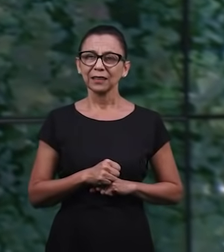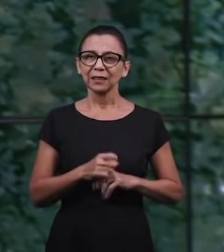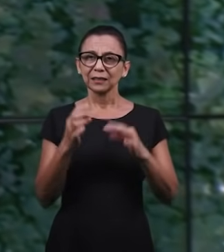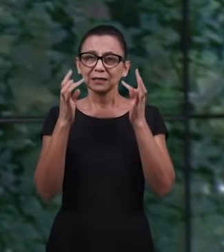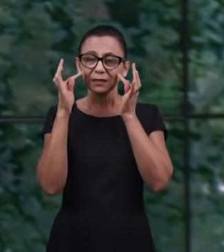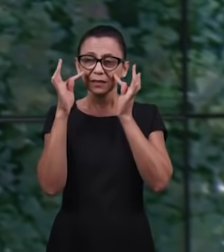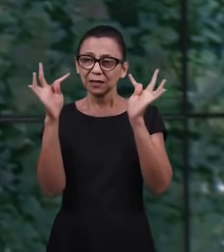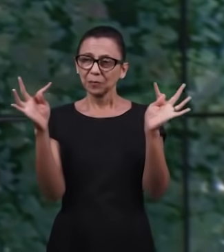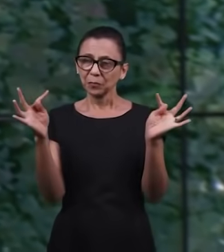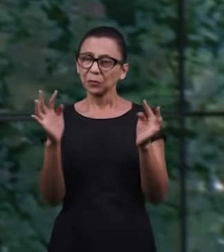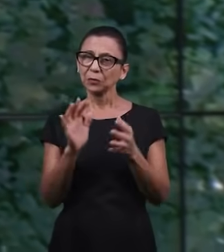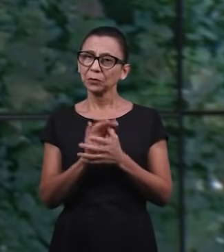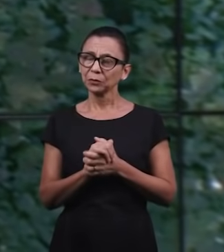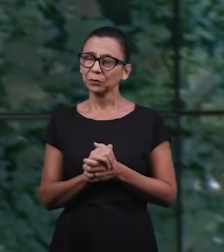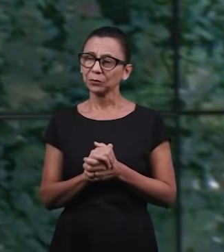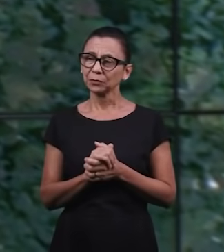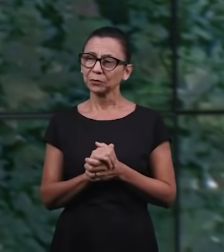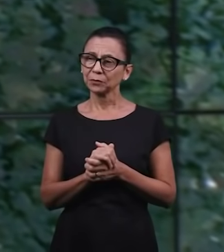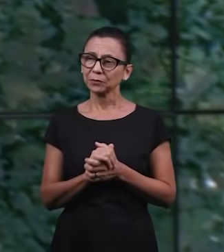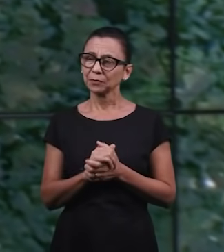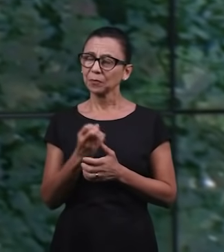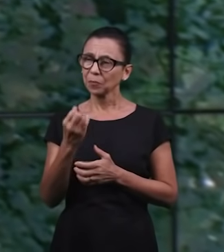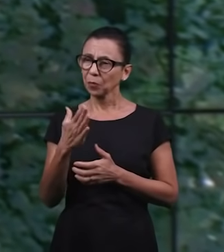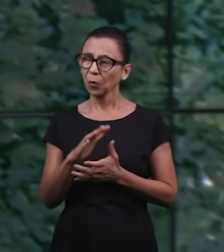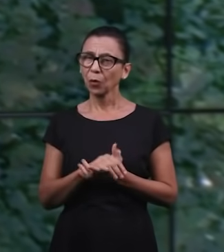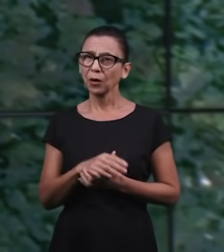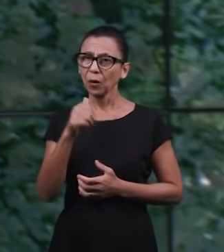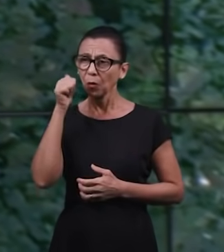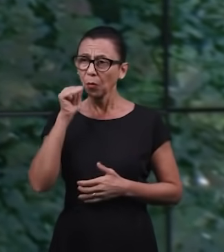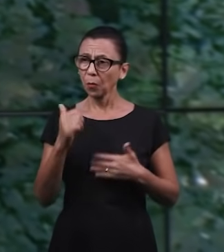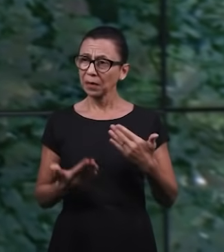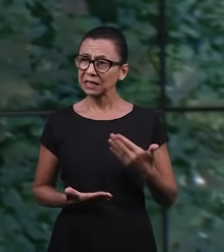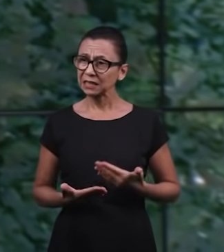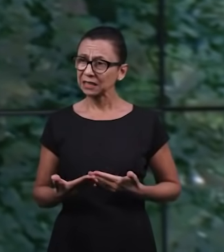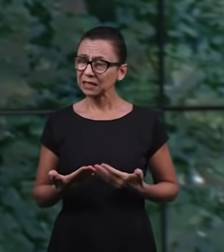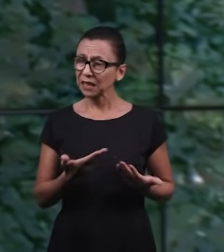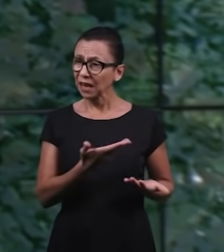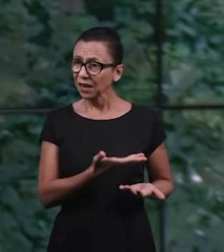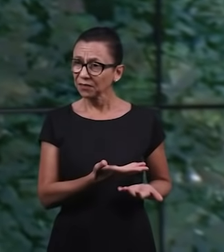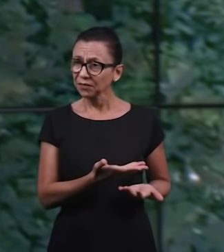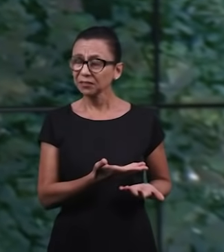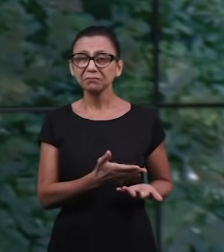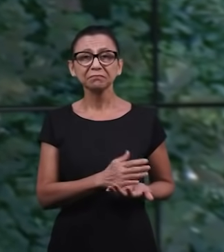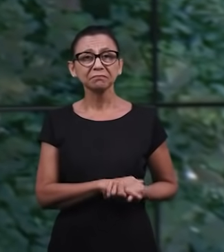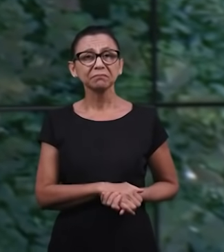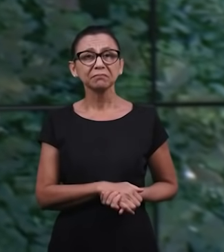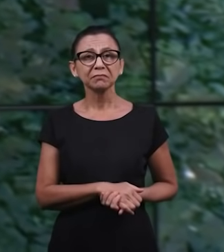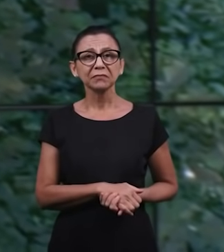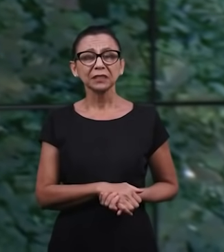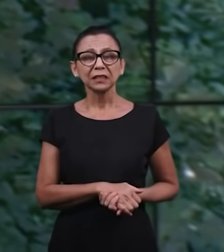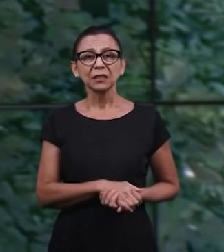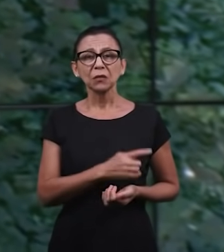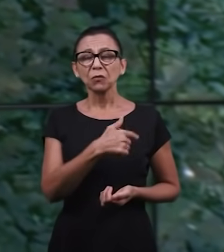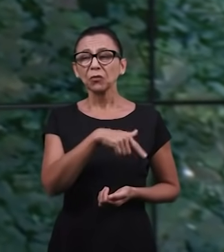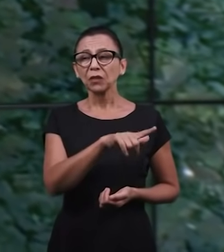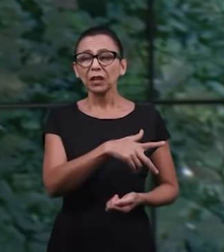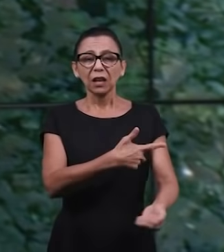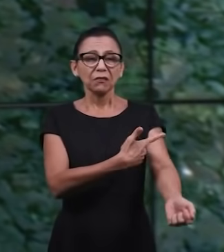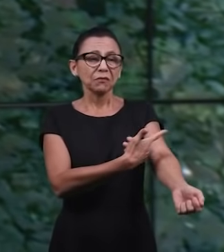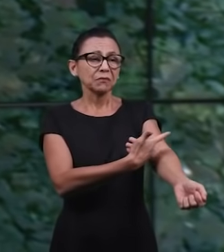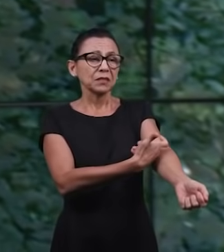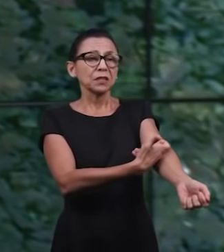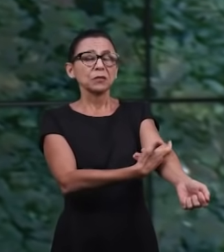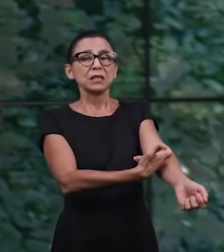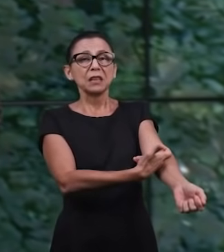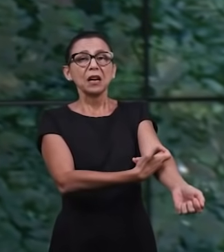transmitiu esse testemunho relacionado a essa irmã. Nunca podíamos imaginar que uma irmã que está vindo